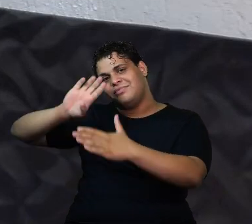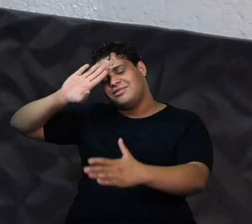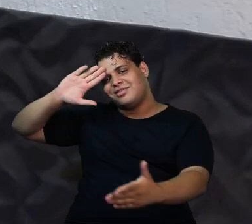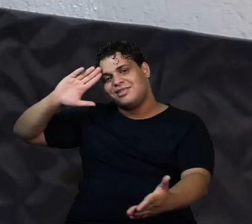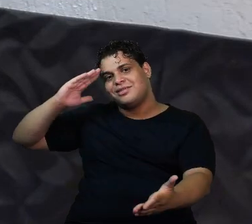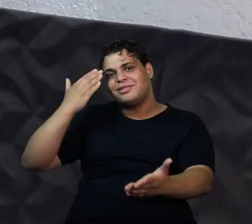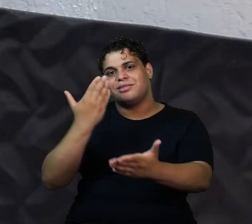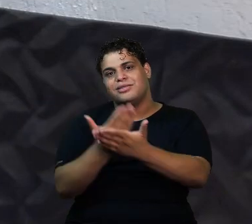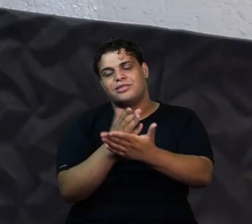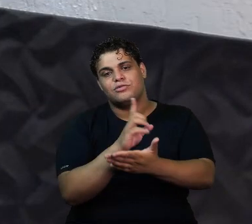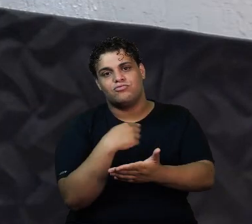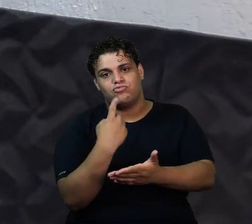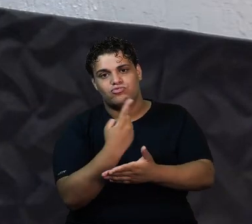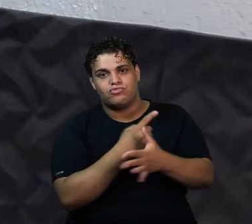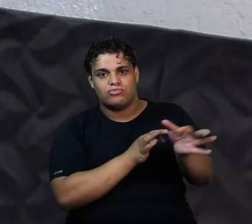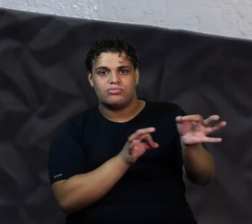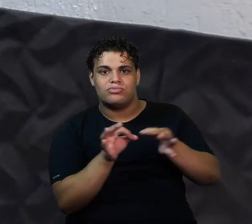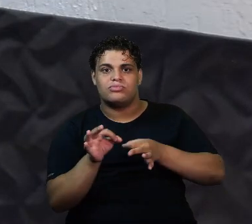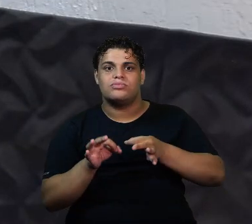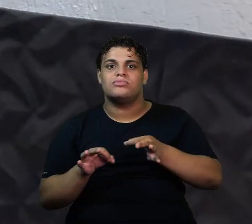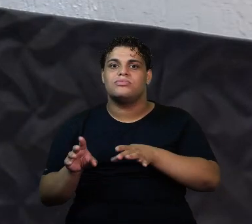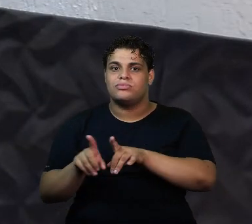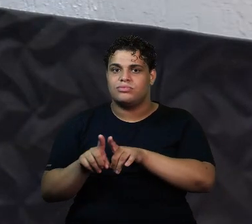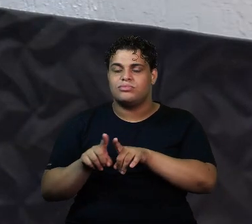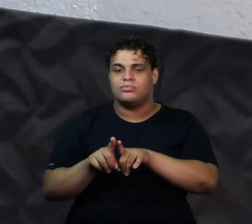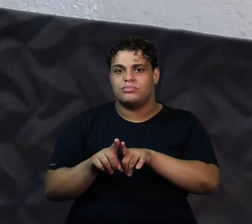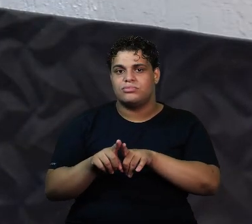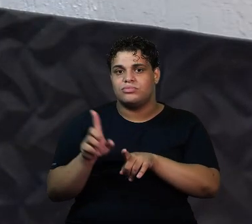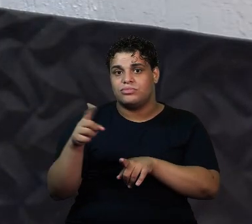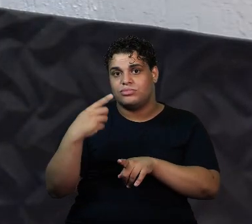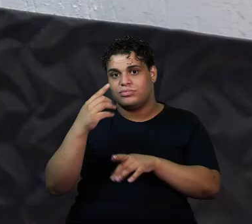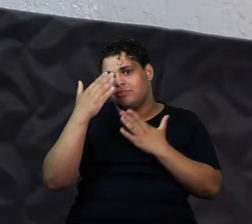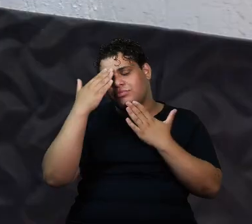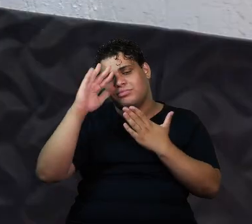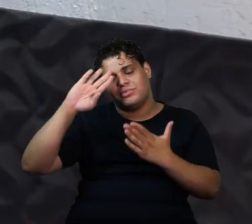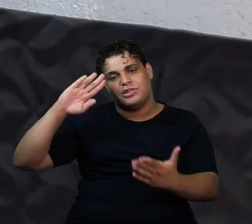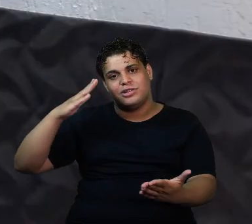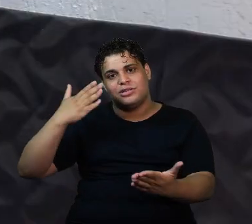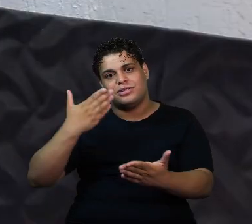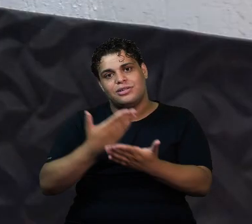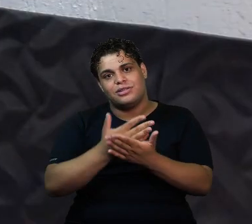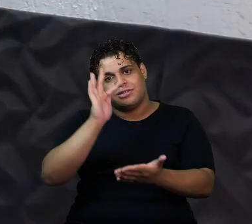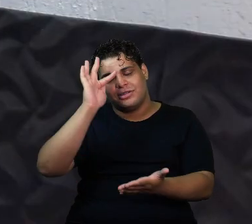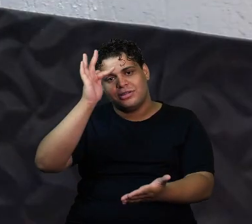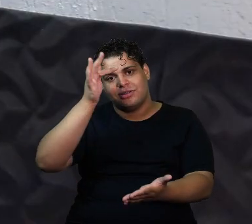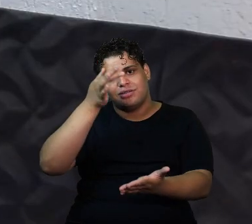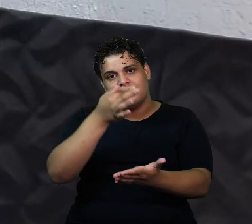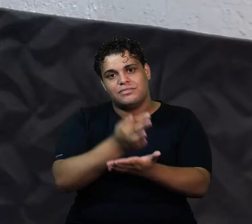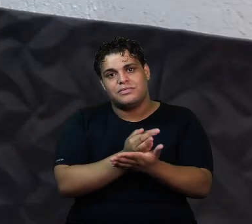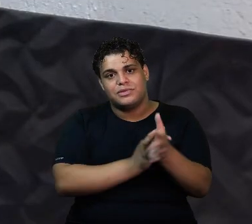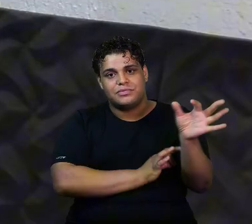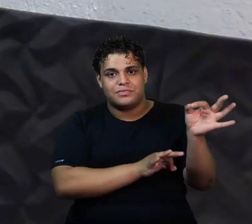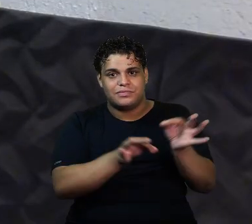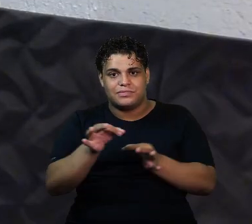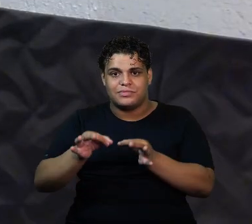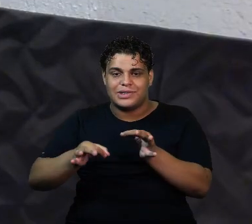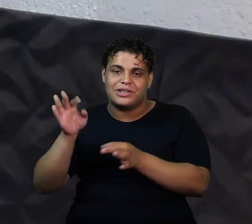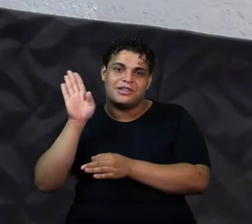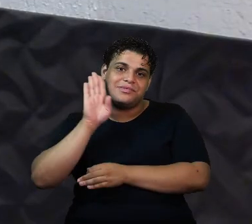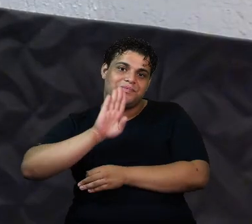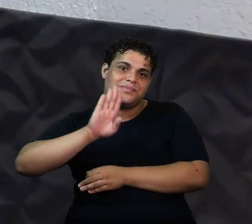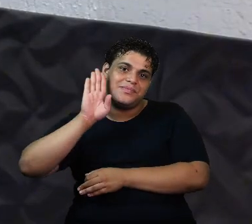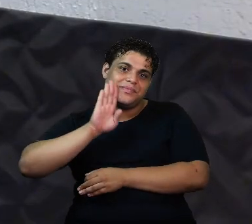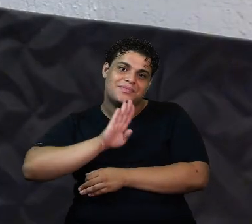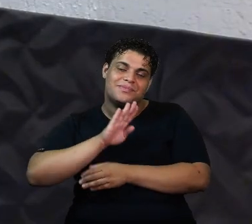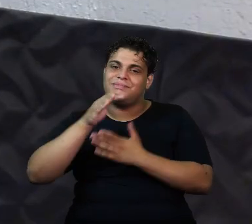nosso projeto também, e que a gente sabe que sempre acreditam, né? Depositam sua fé em projetos muito interessantes. Então,